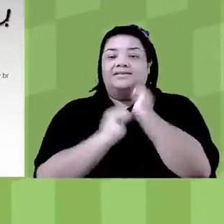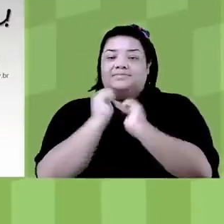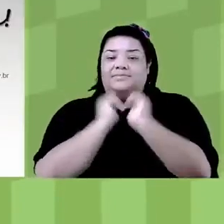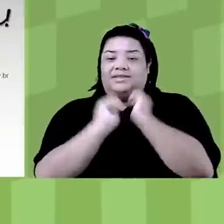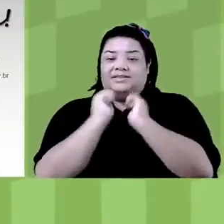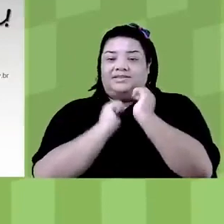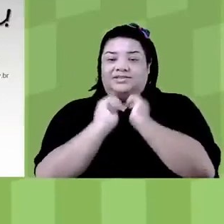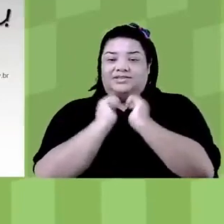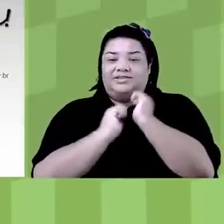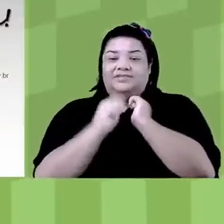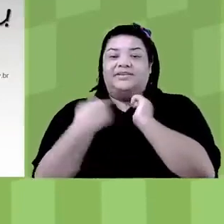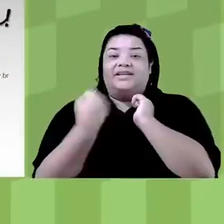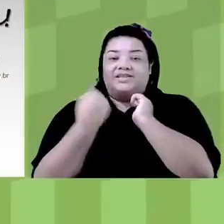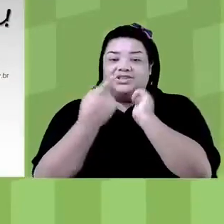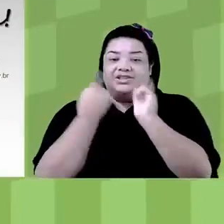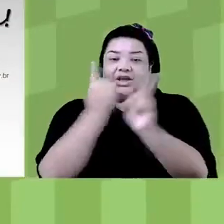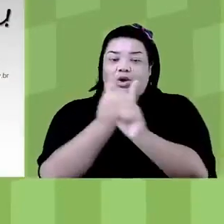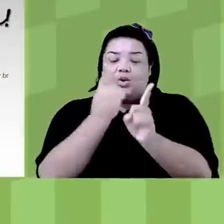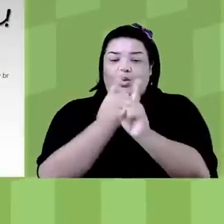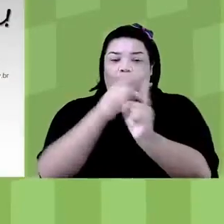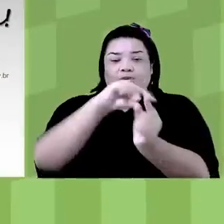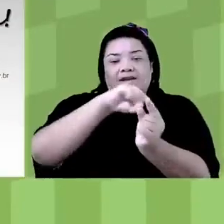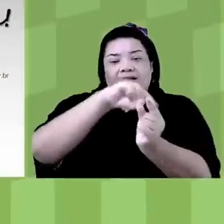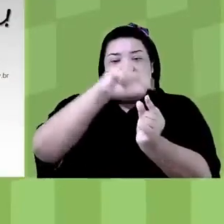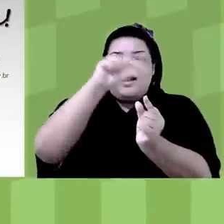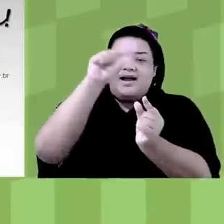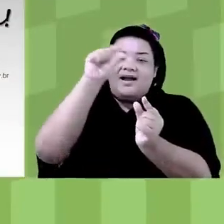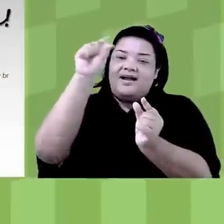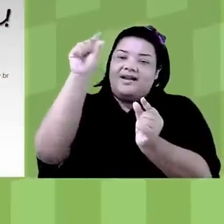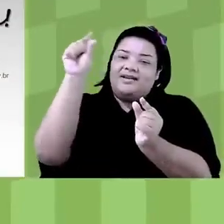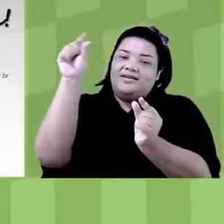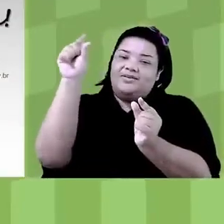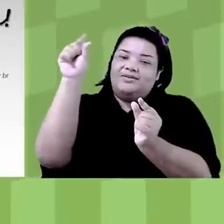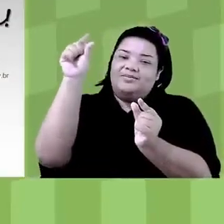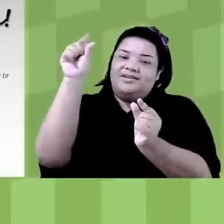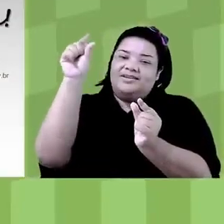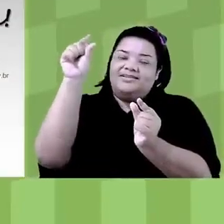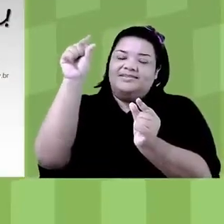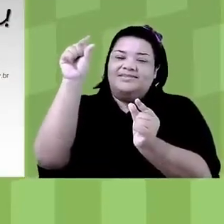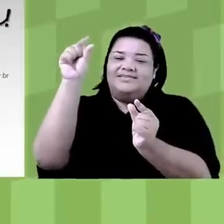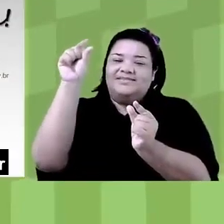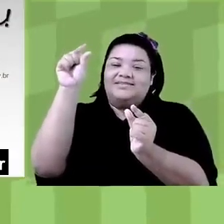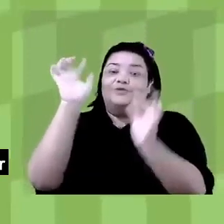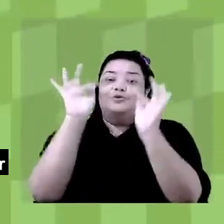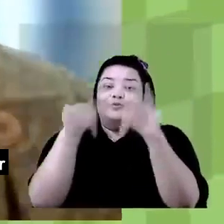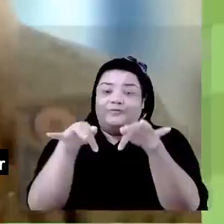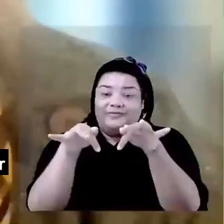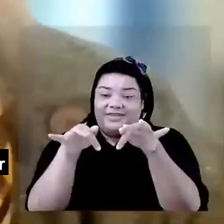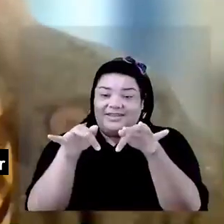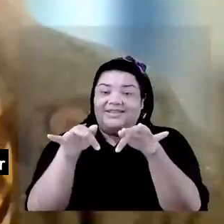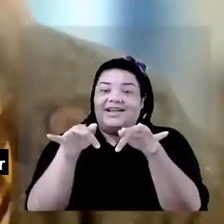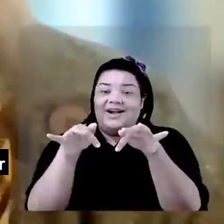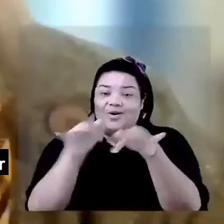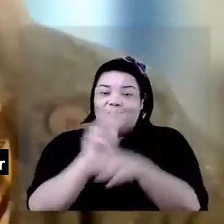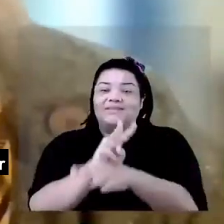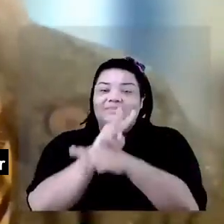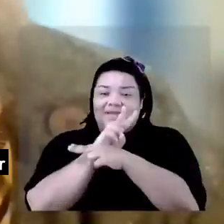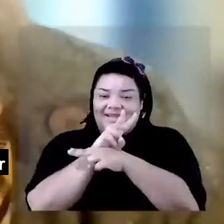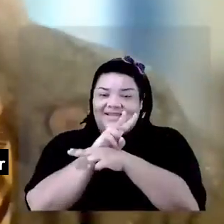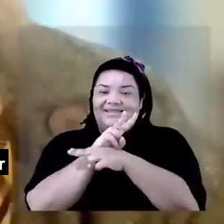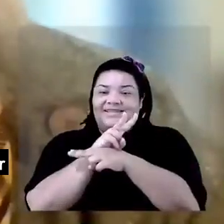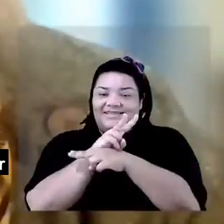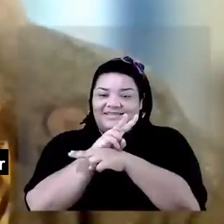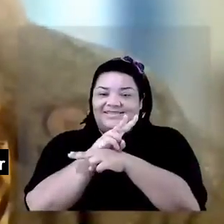o arco-íris, né? E quem sabe até o pote de ouro ao final dele. Deixo aqui o